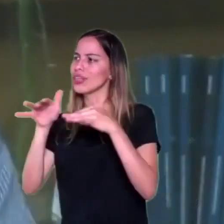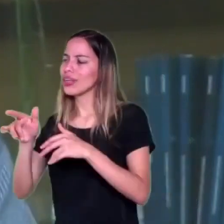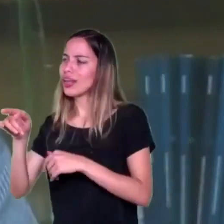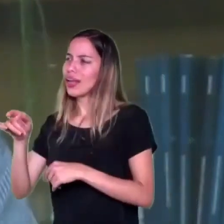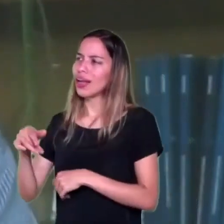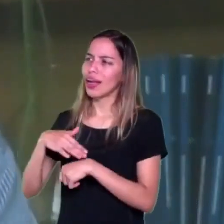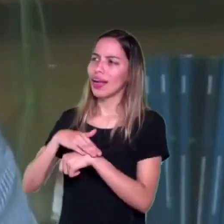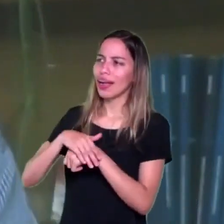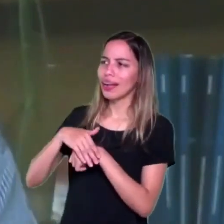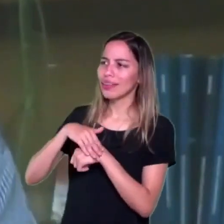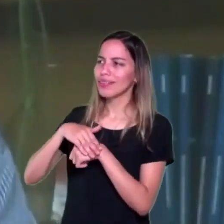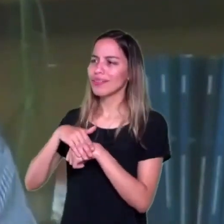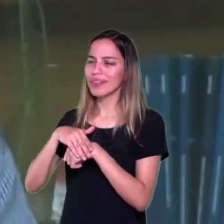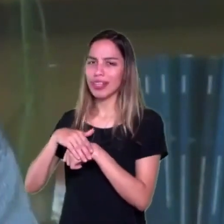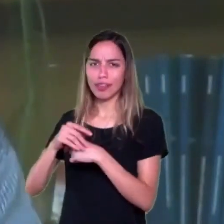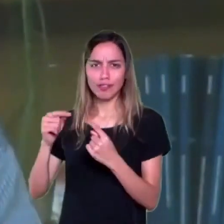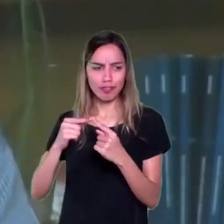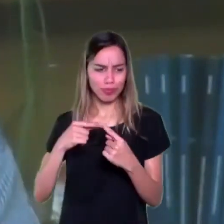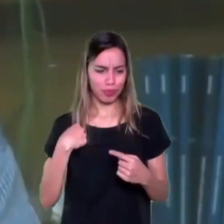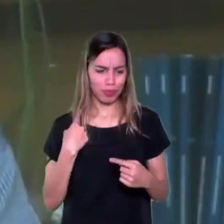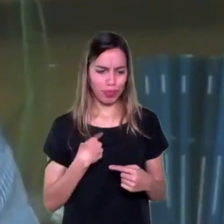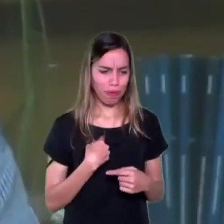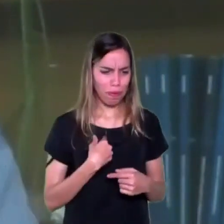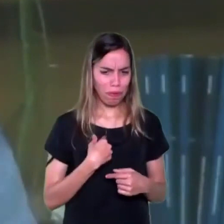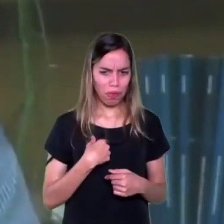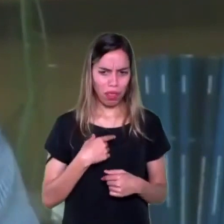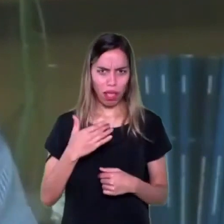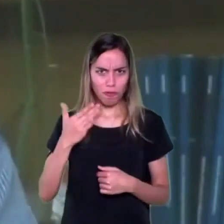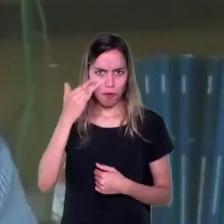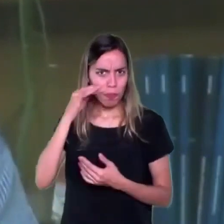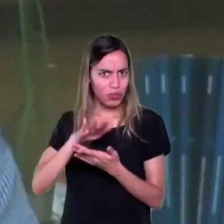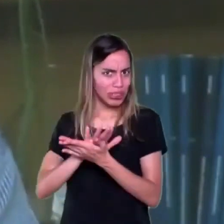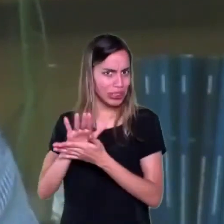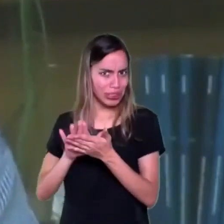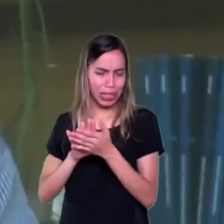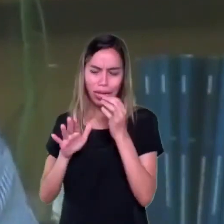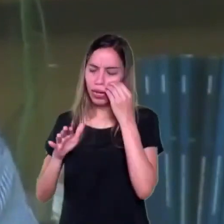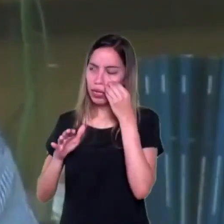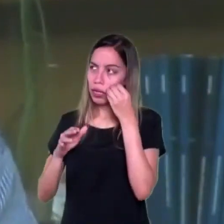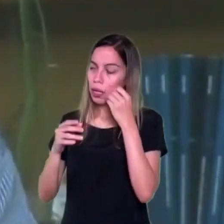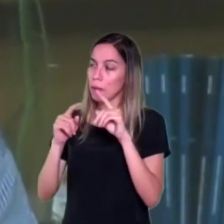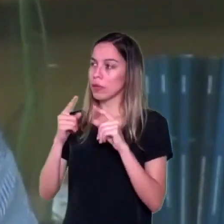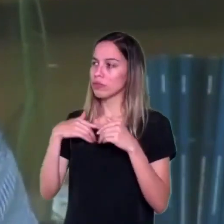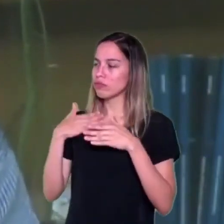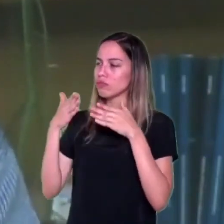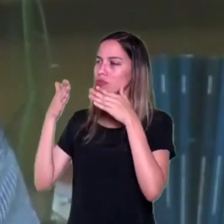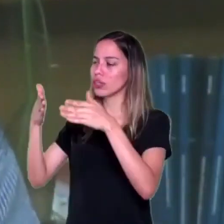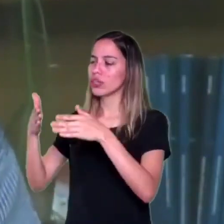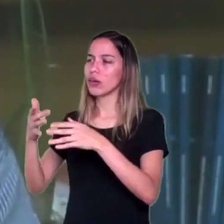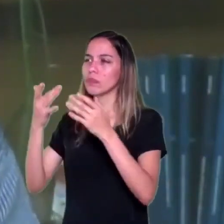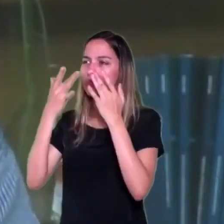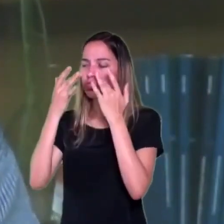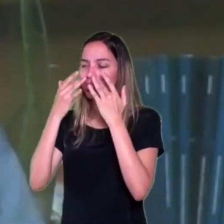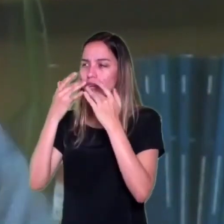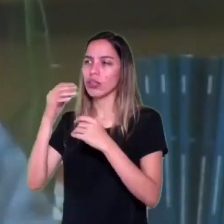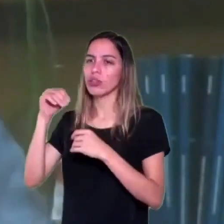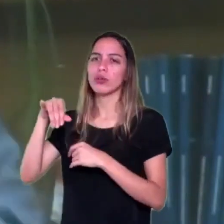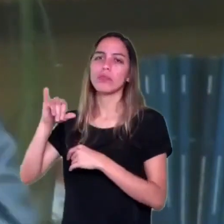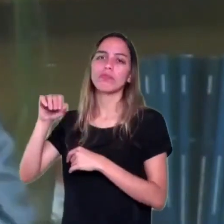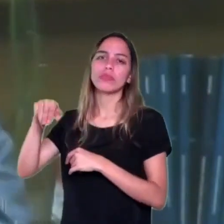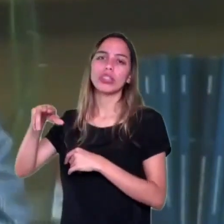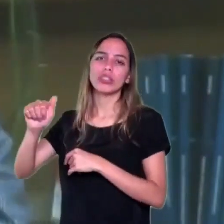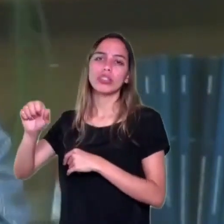sem nenhuma fama, tá? Eles nos receberam lá no Teatro Minas Centro, no